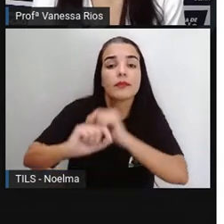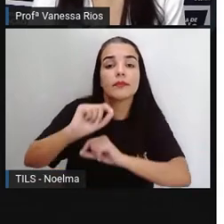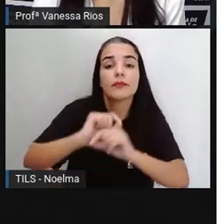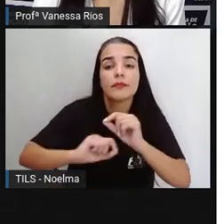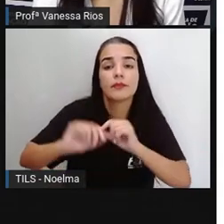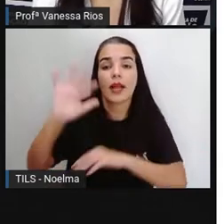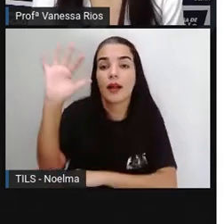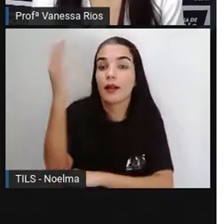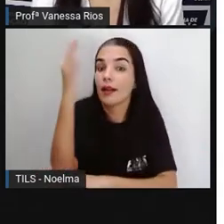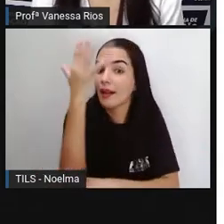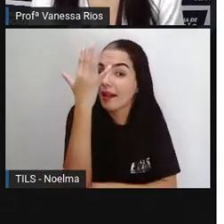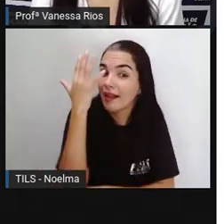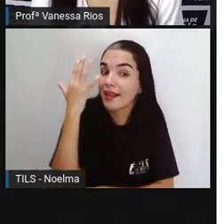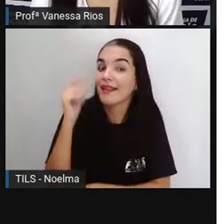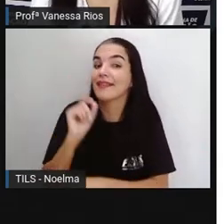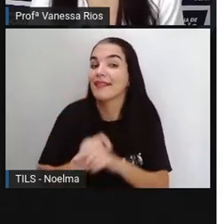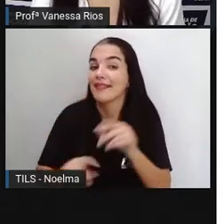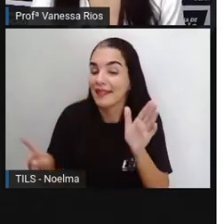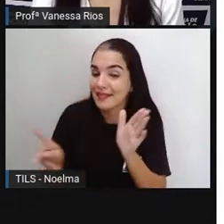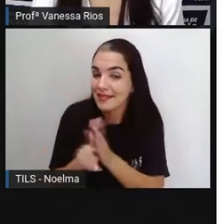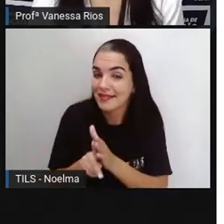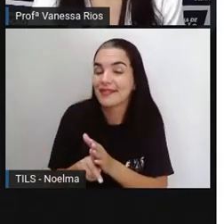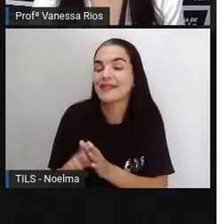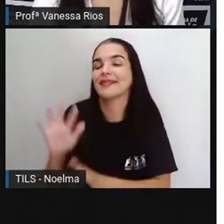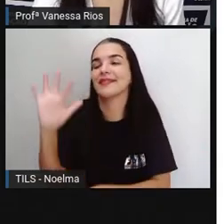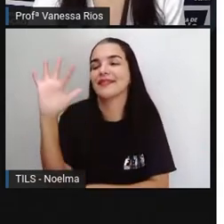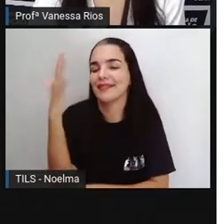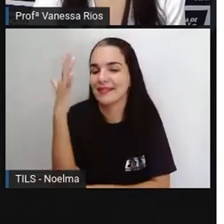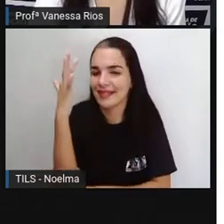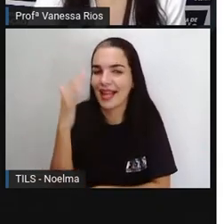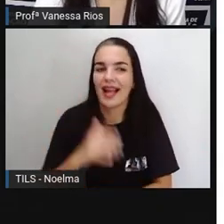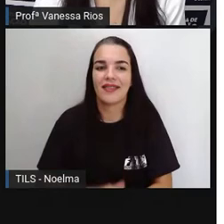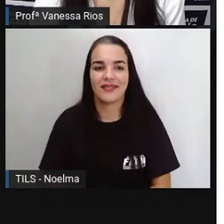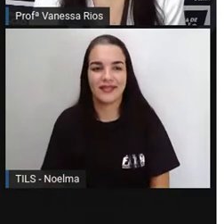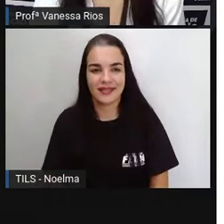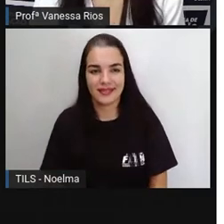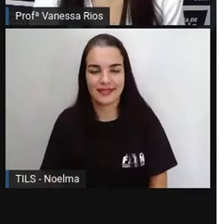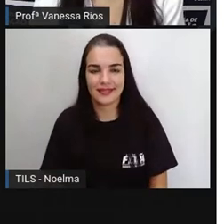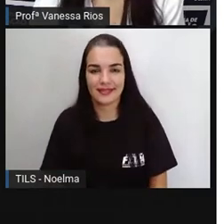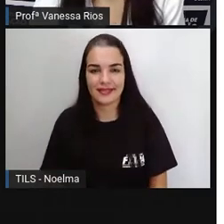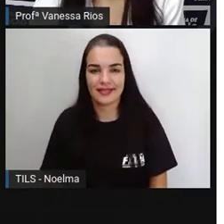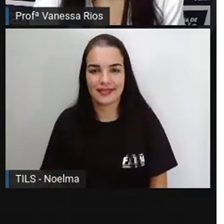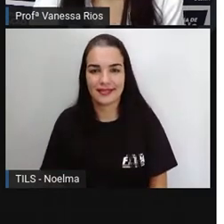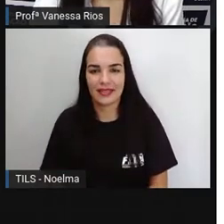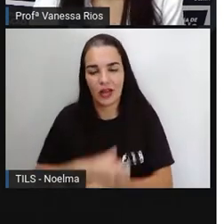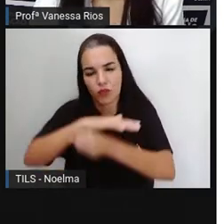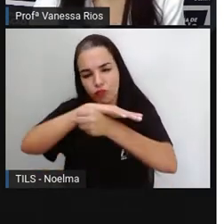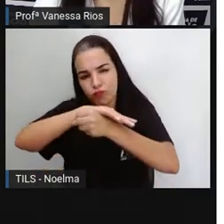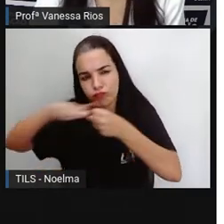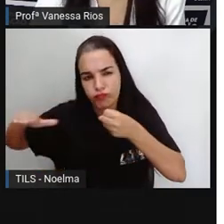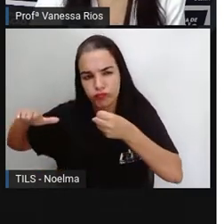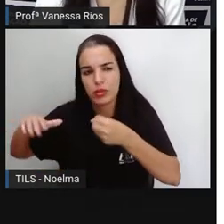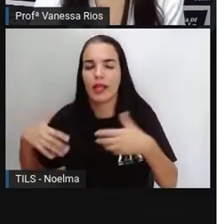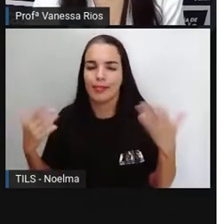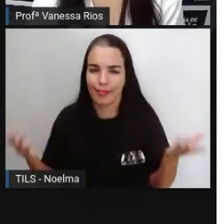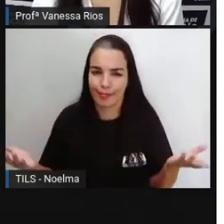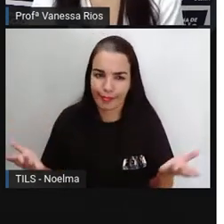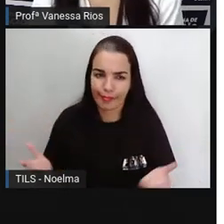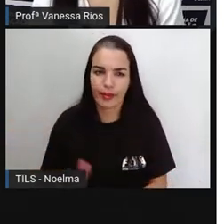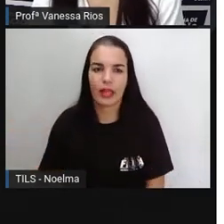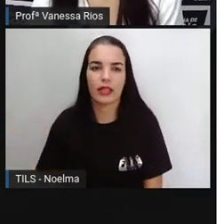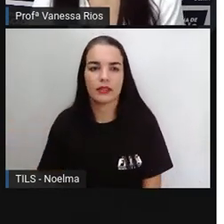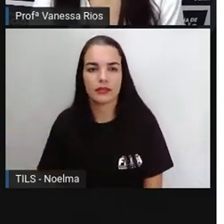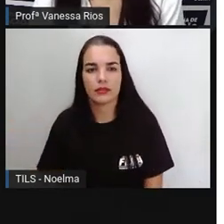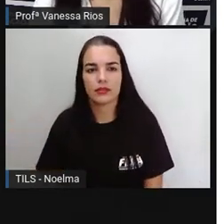material orgânico de origem vegetal, obtidos aí através dos cortes das árvores. E aí tem diversos